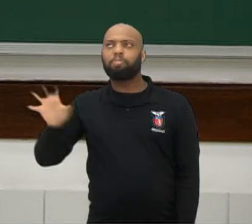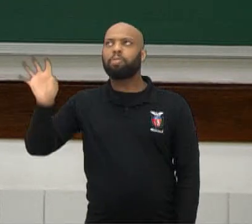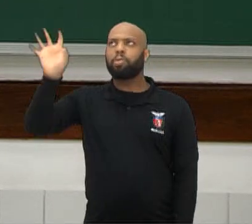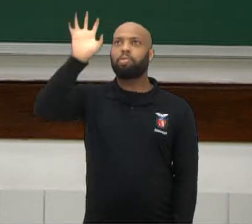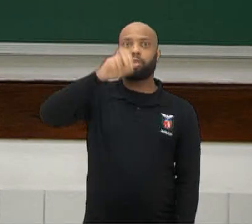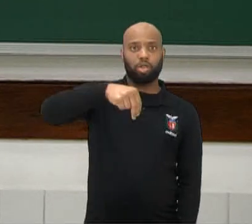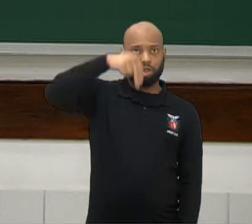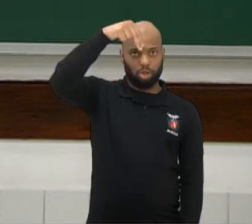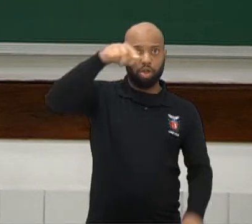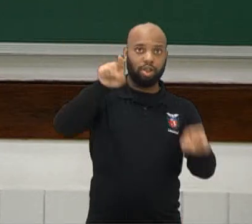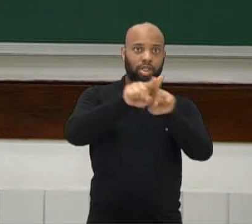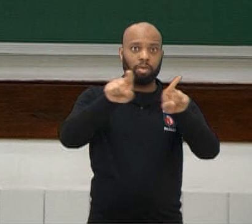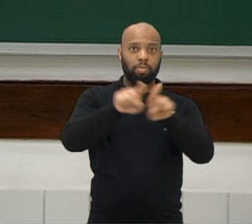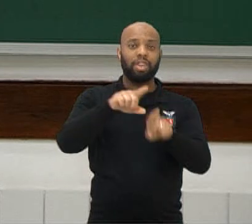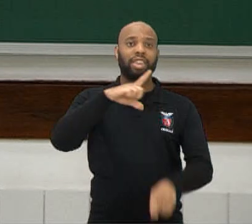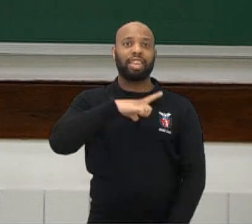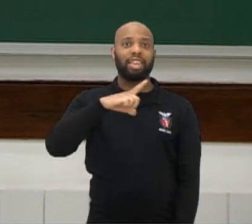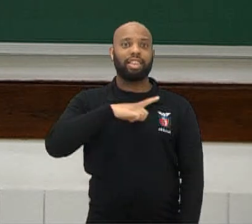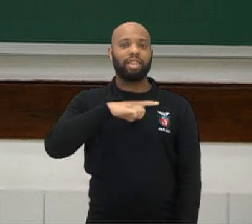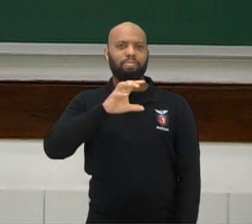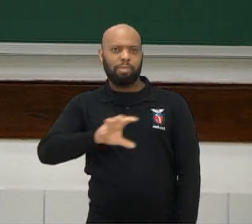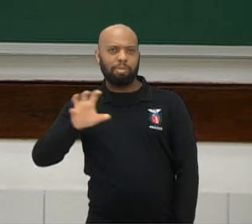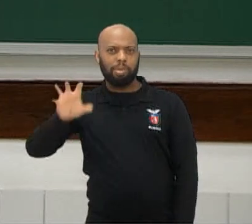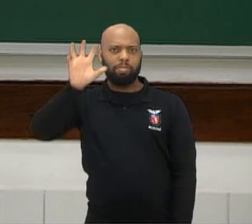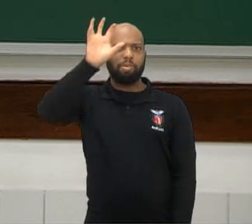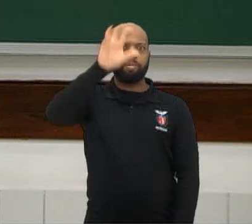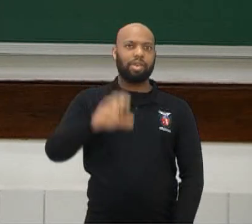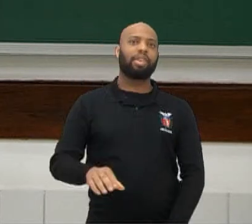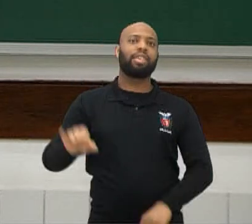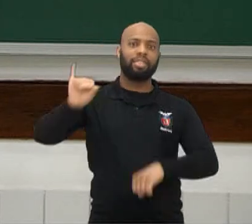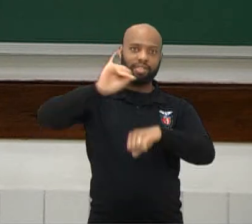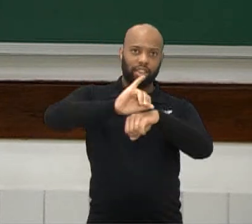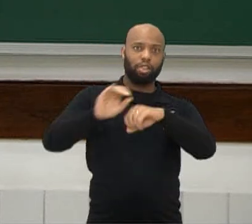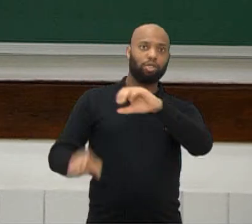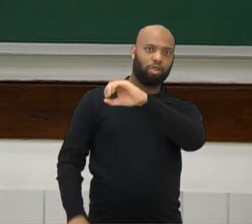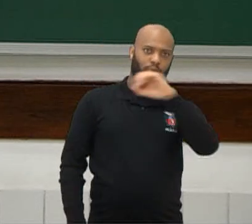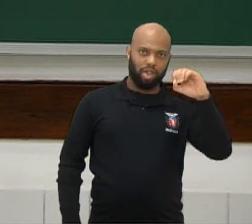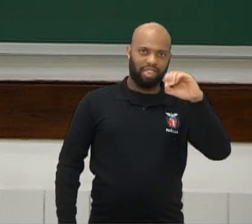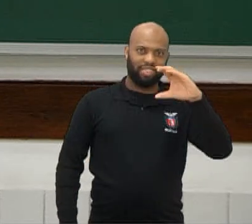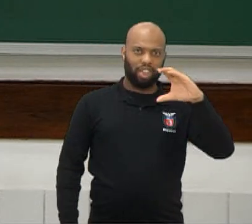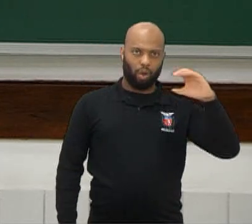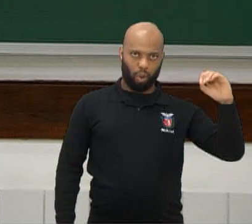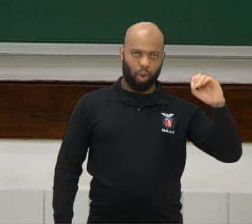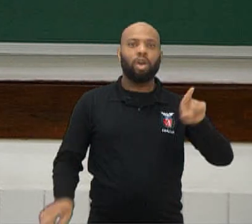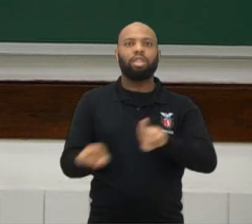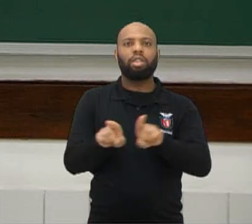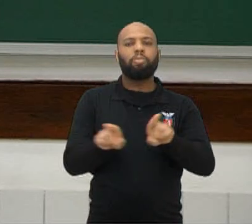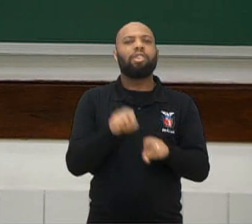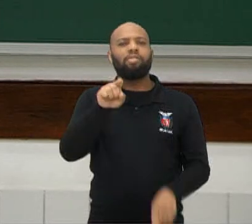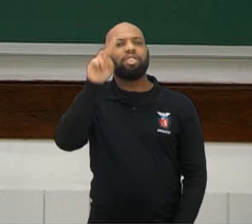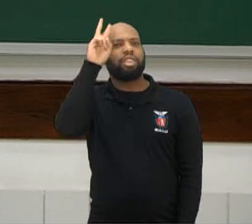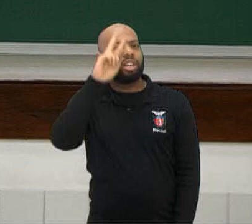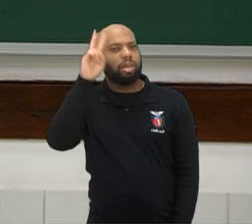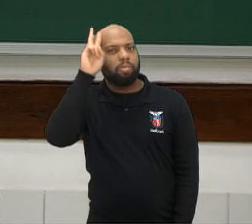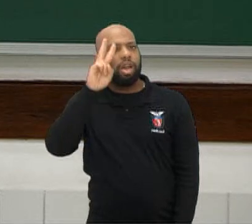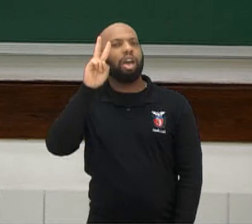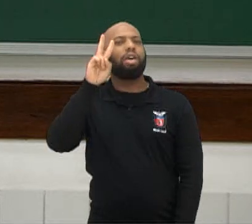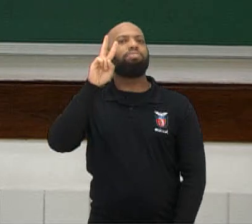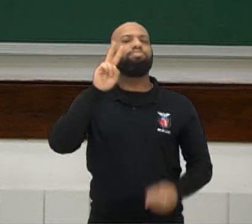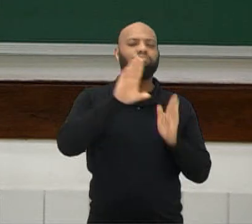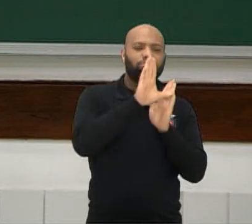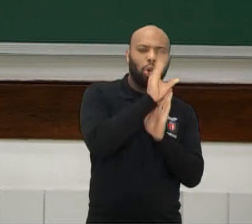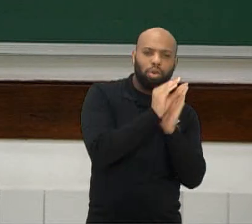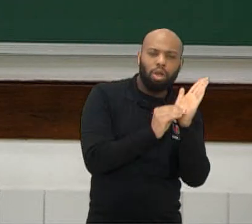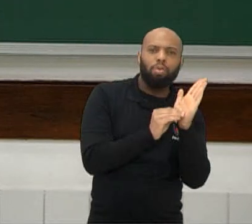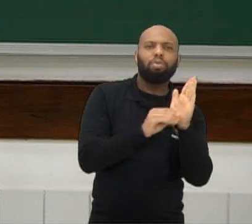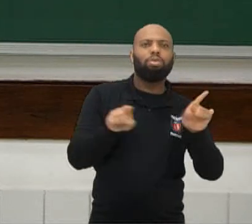centro-oeste. E aí vamos dar uma relembrada, fazer alguns exercícios para que vocês recordem os conteúdos e fiquem bem antenados